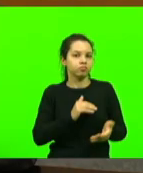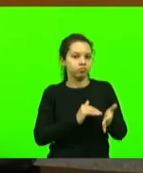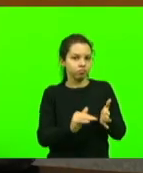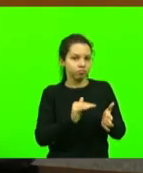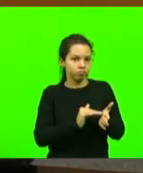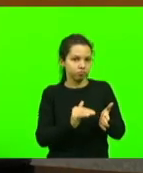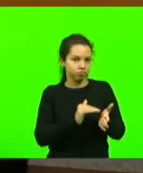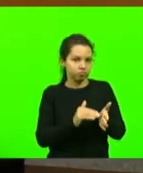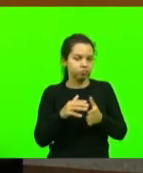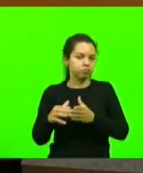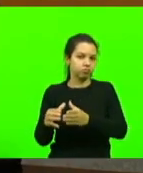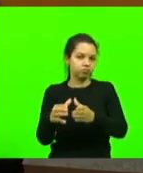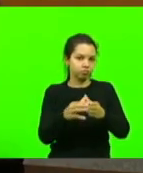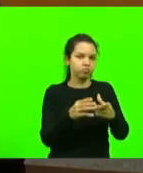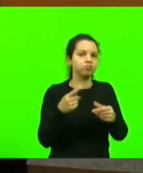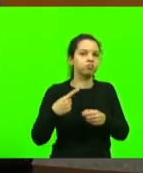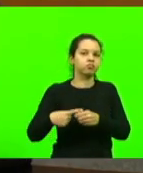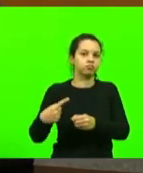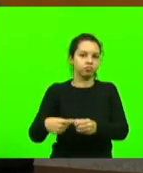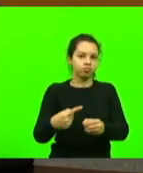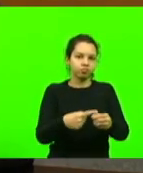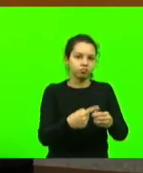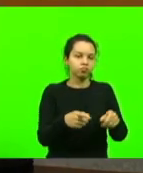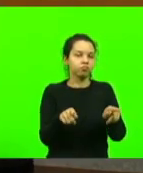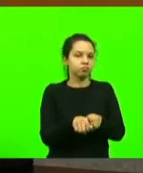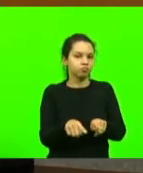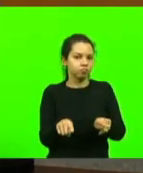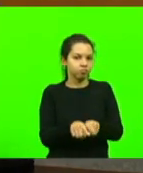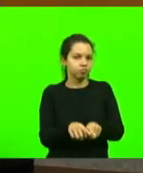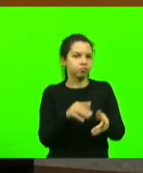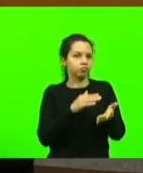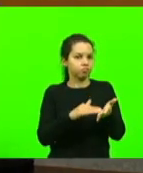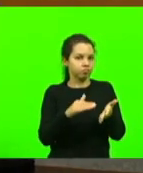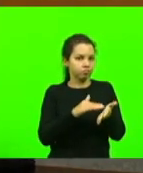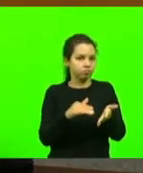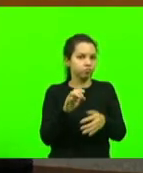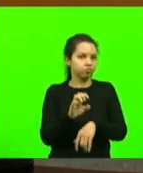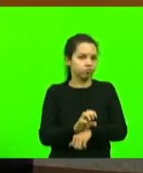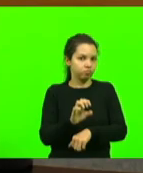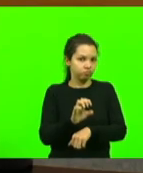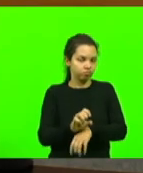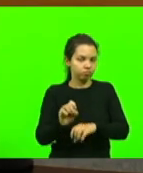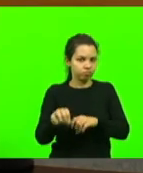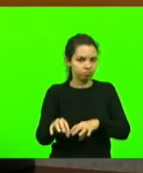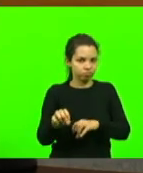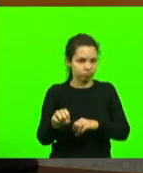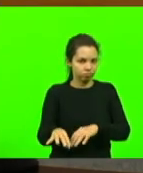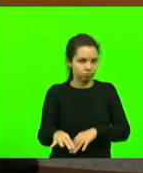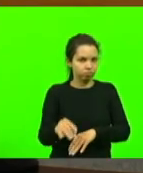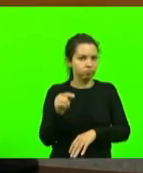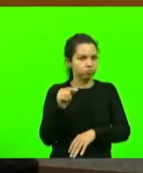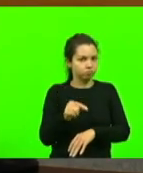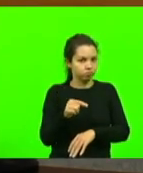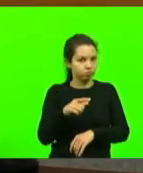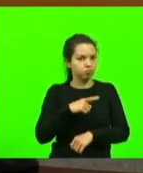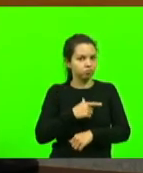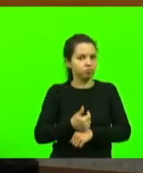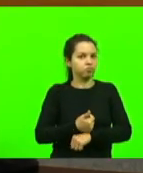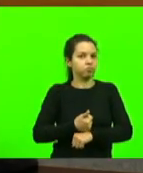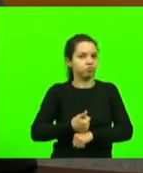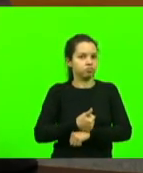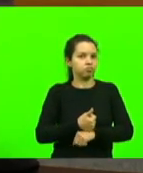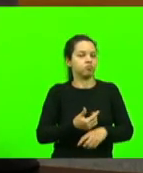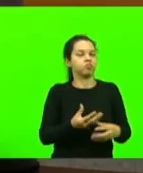municipais EA própria Secretaria Estadual de Educação ela tem muitos profissionais